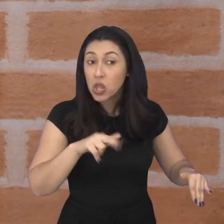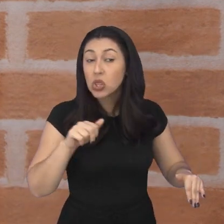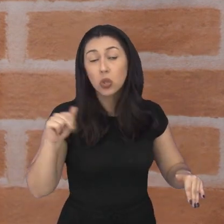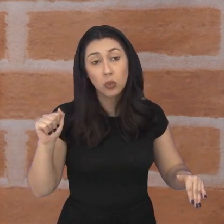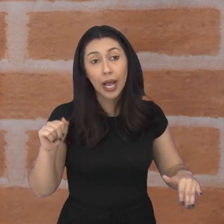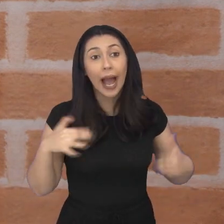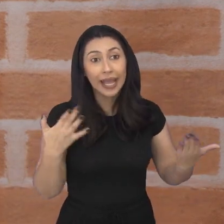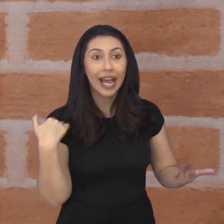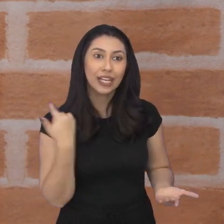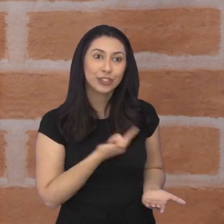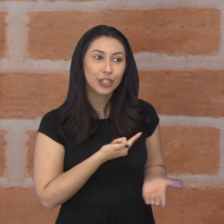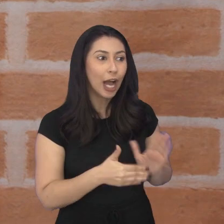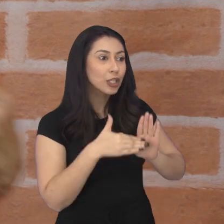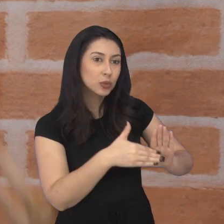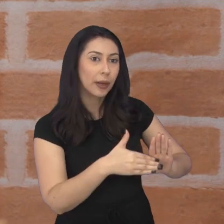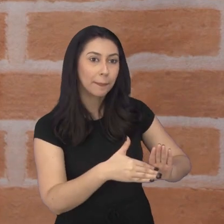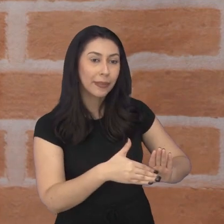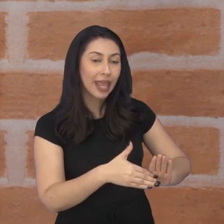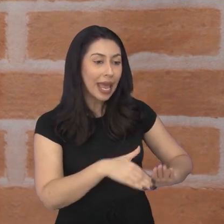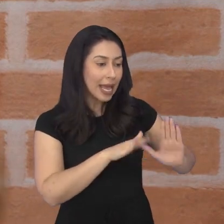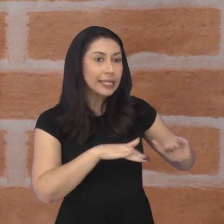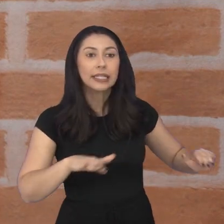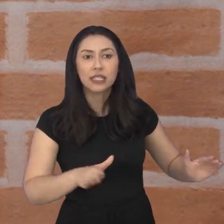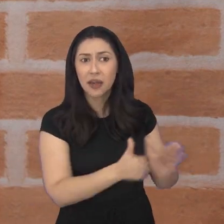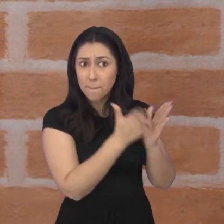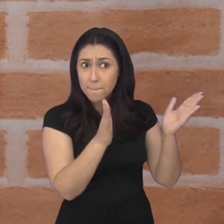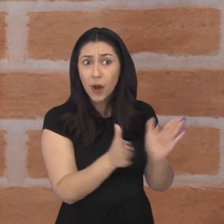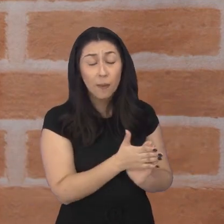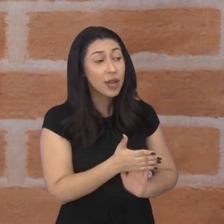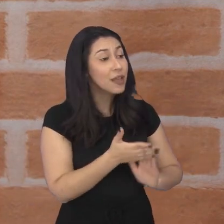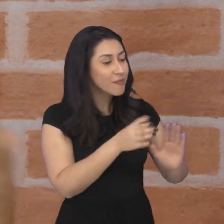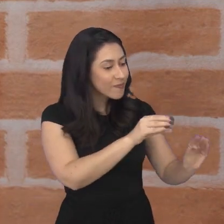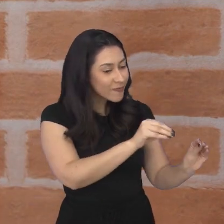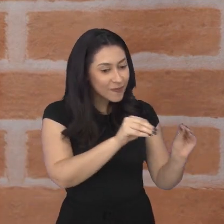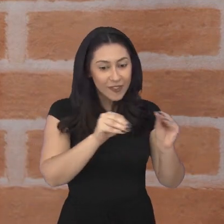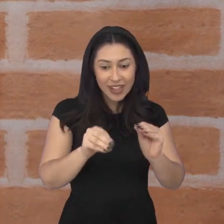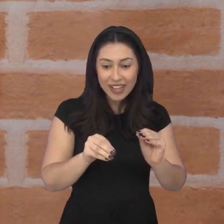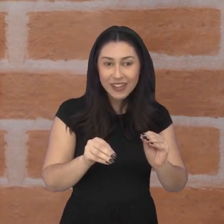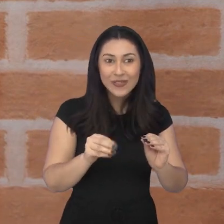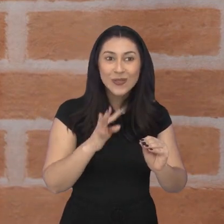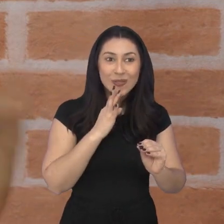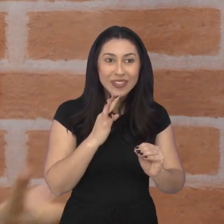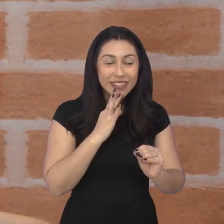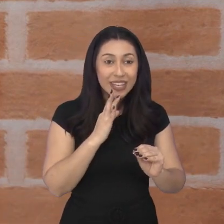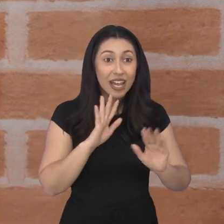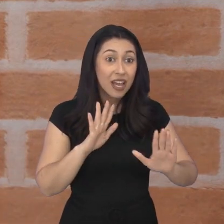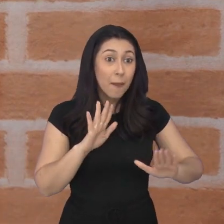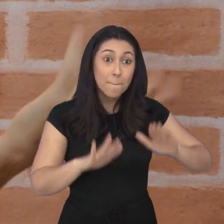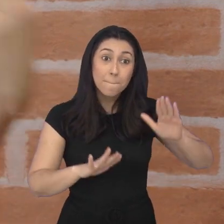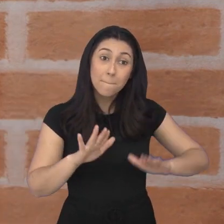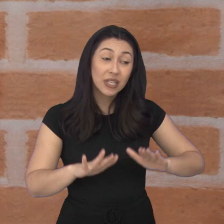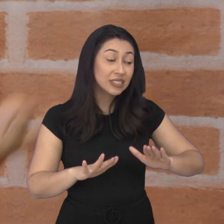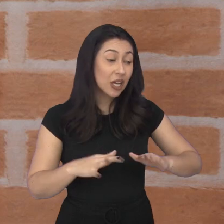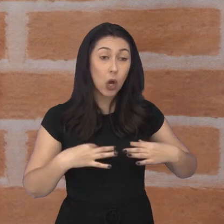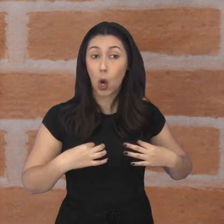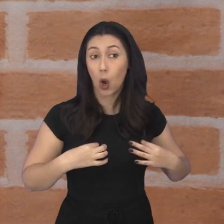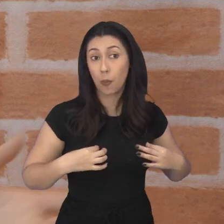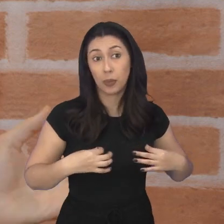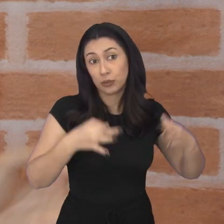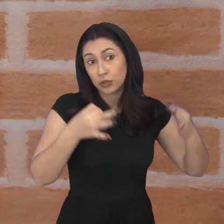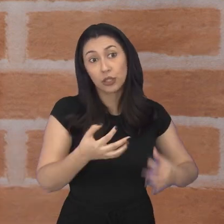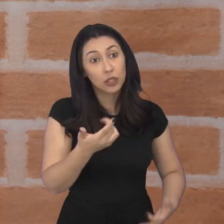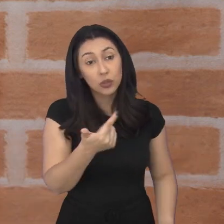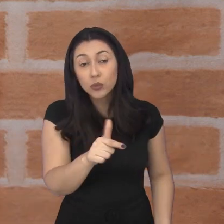fala, vai tudo bem, vai de shorts, vai de camiseta. O importante é ir, né? Você estar se divertindo, você ter... Assim, não, com certeza existem